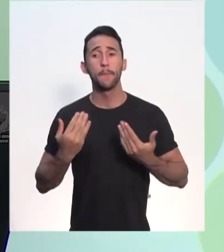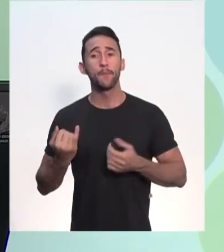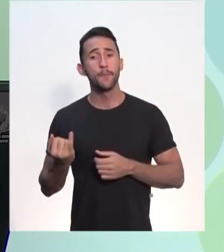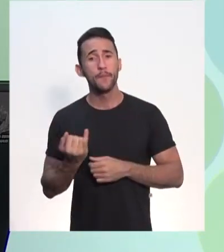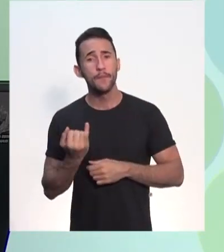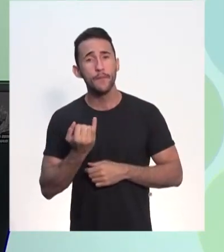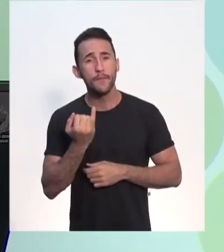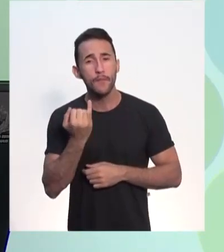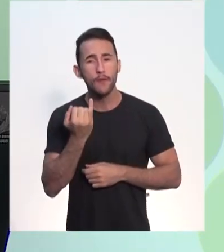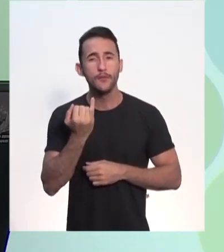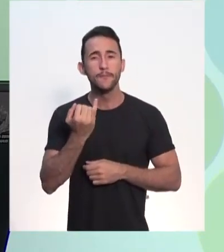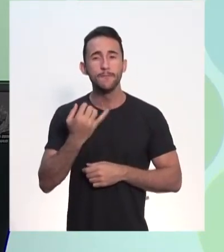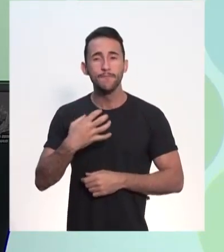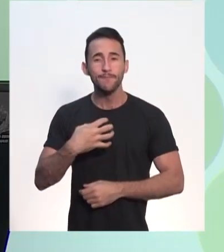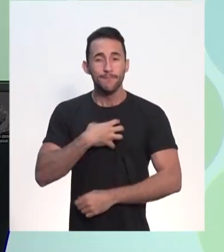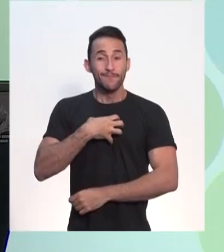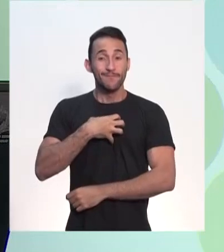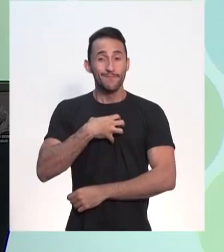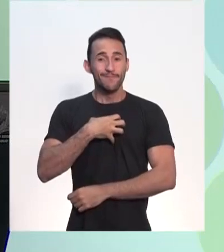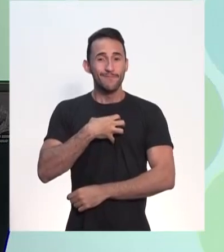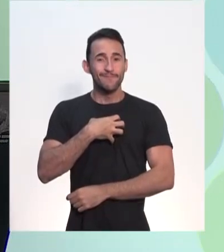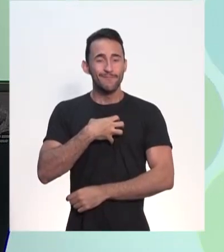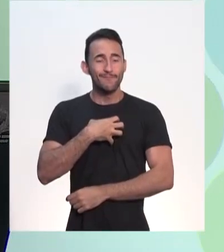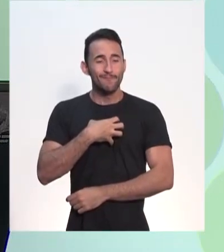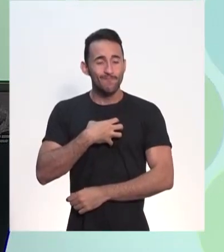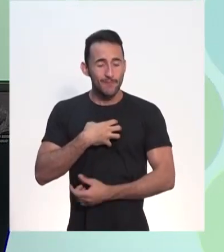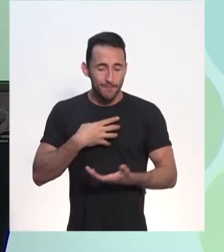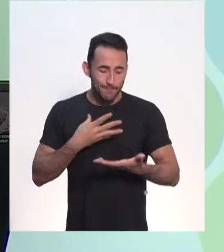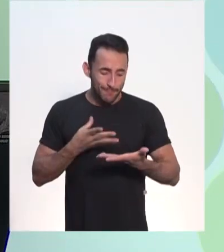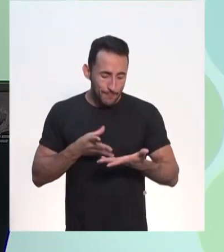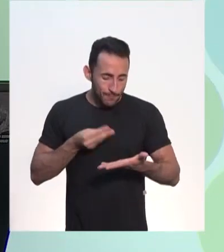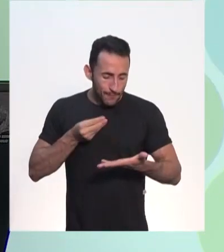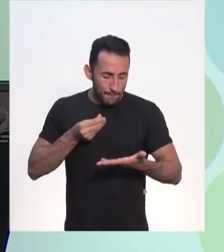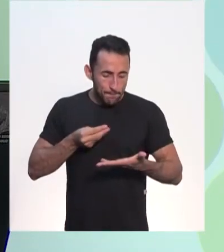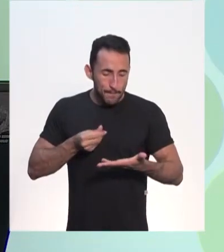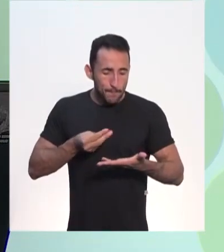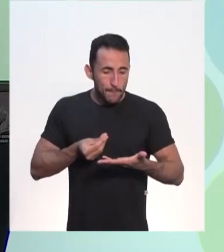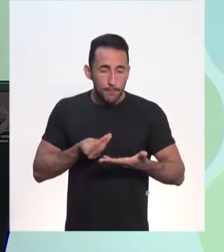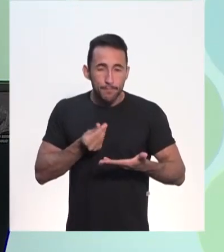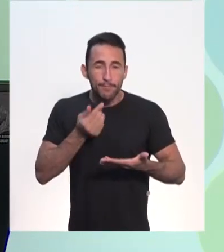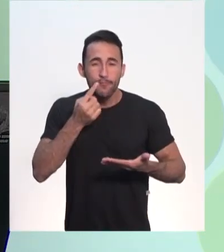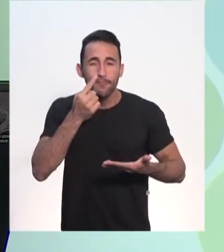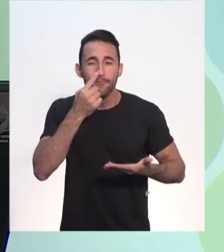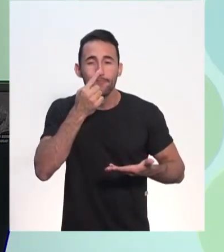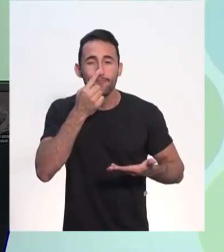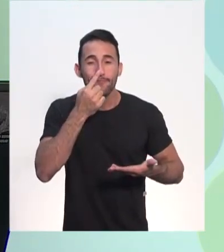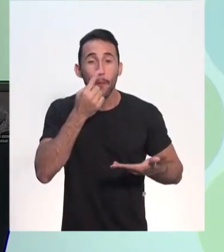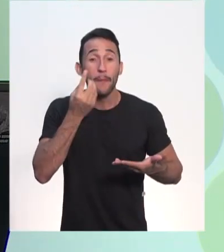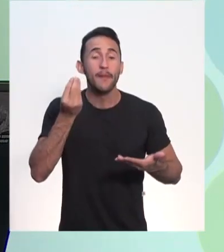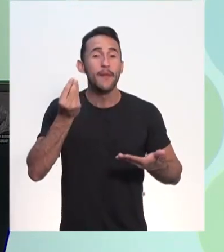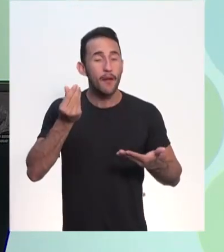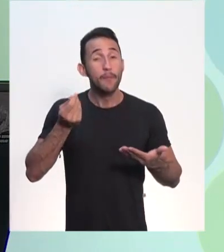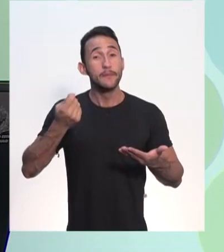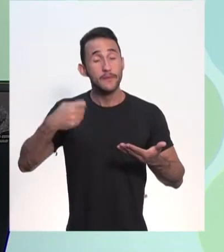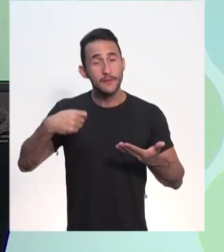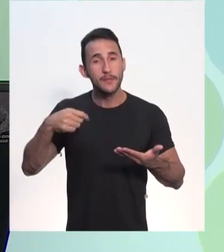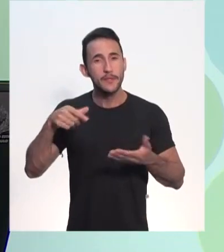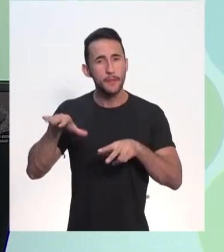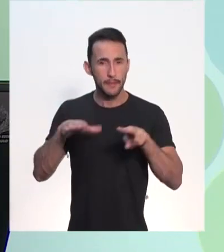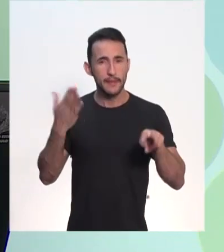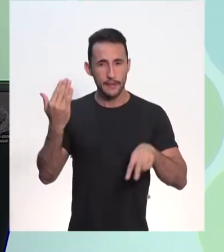da secretaria, convidados, falando, orientando, dando sugestões. Vários documentos foram encaminhados